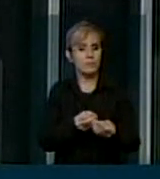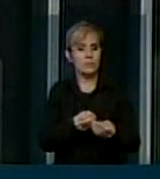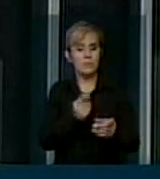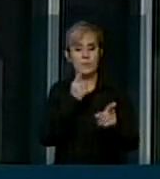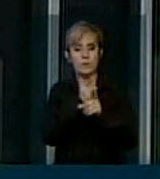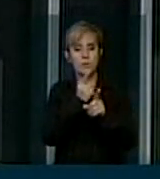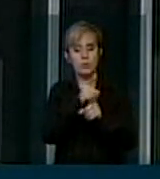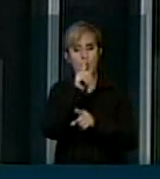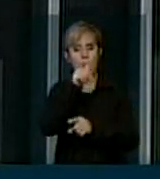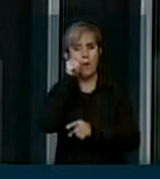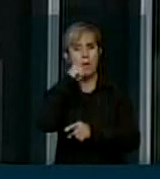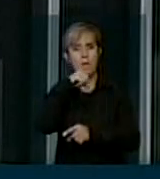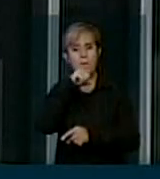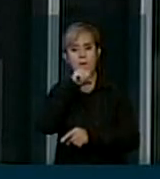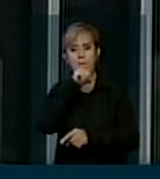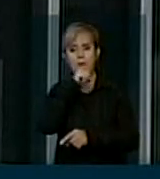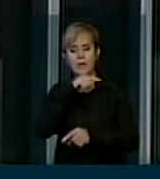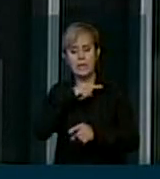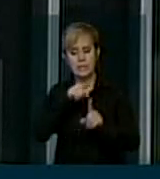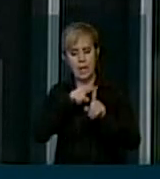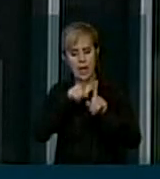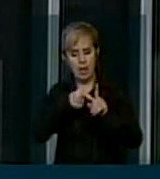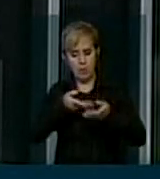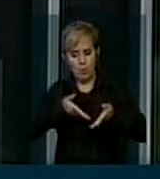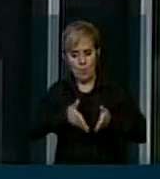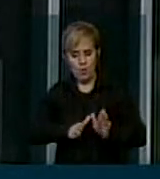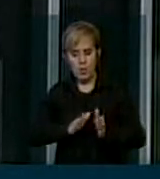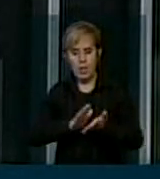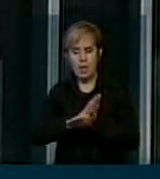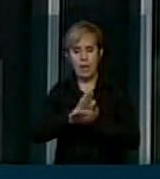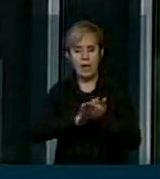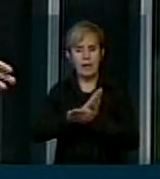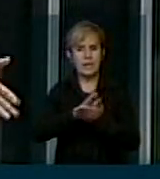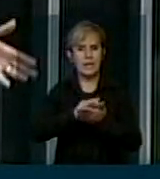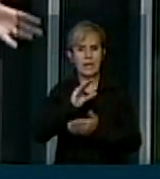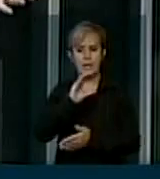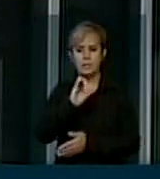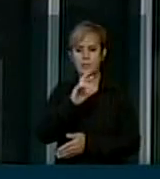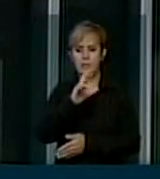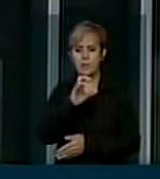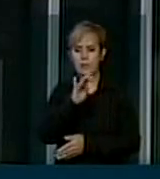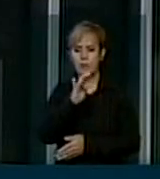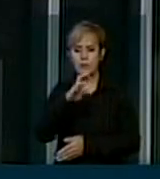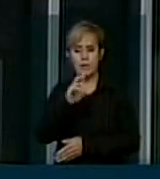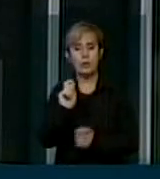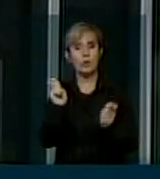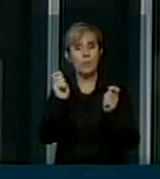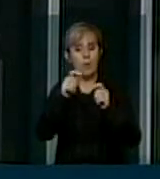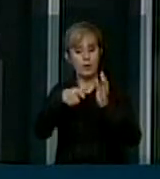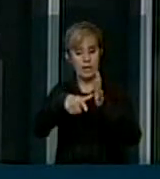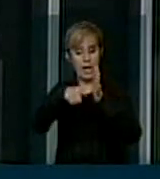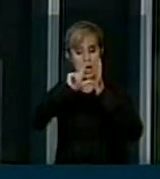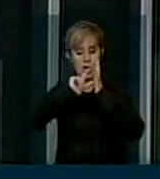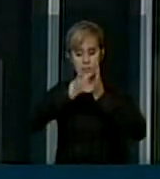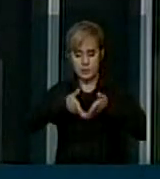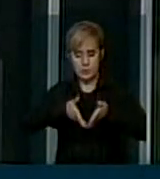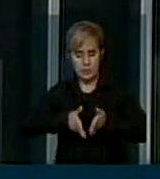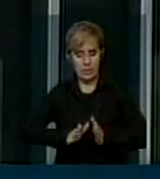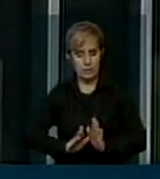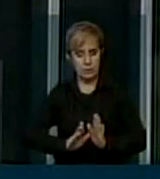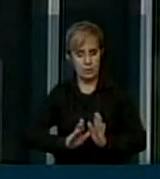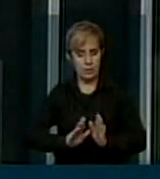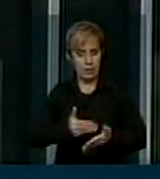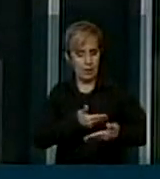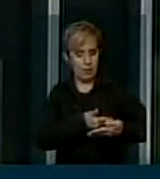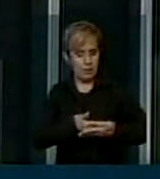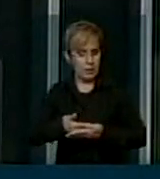é mãe, está gestando uma criança anencéfala, que ela possa antecipar o parto, e que esta